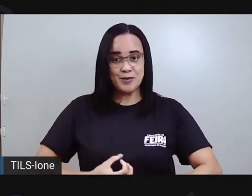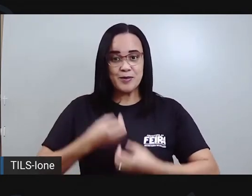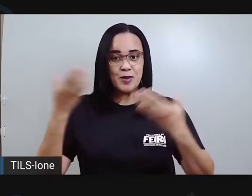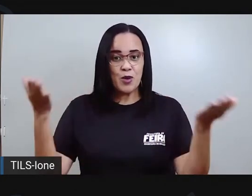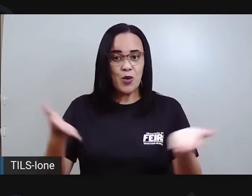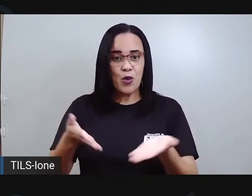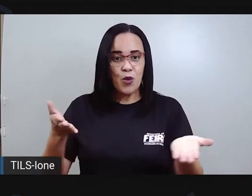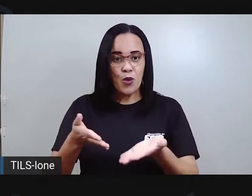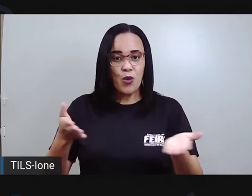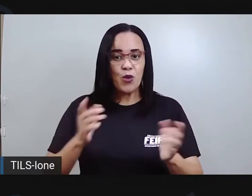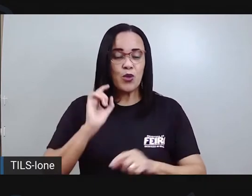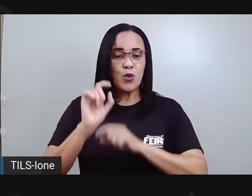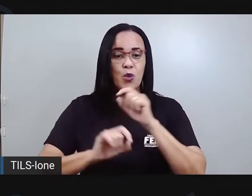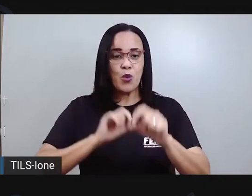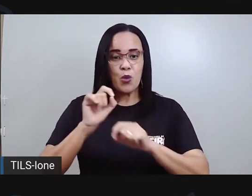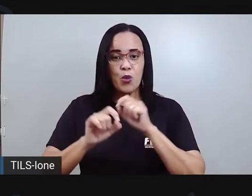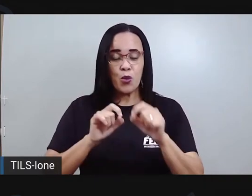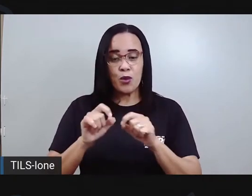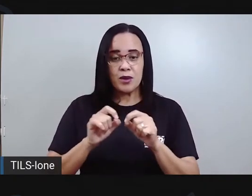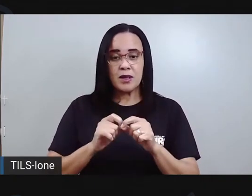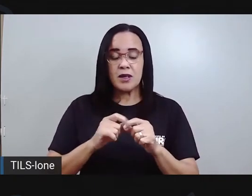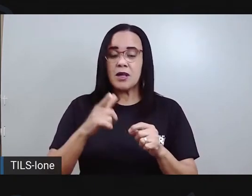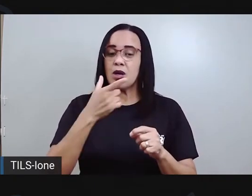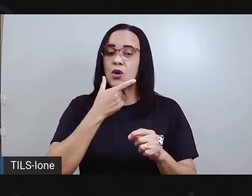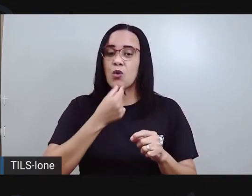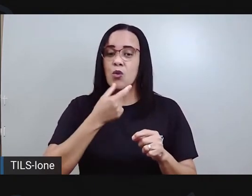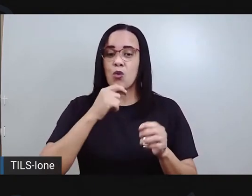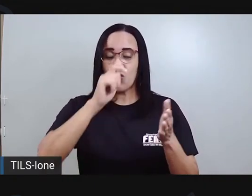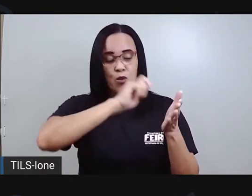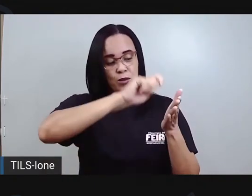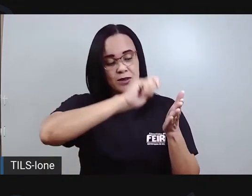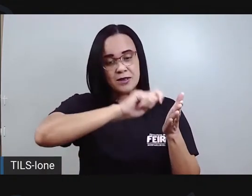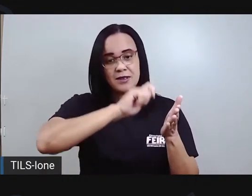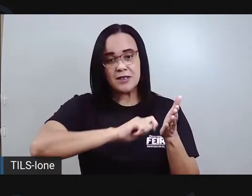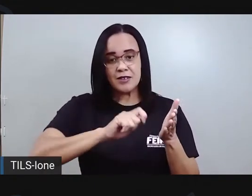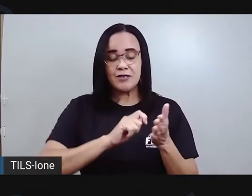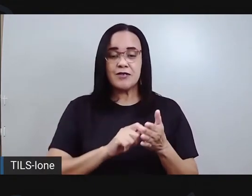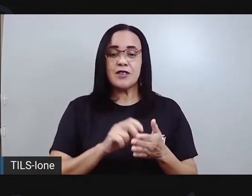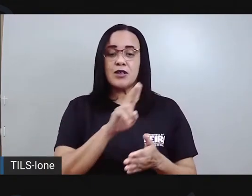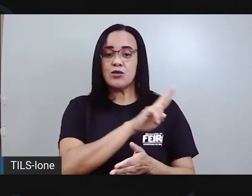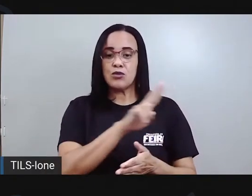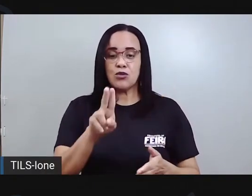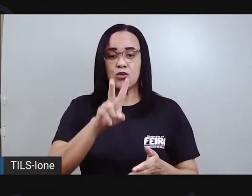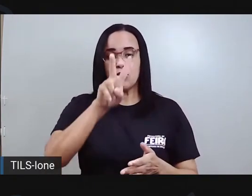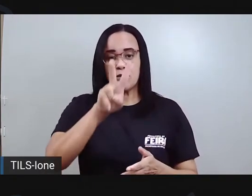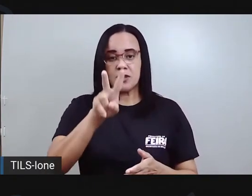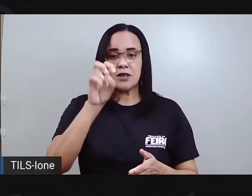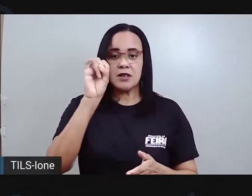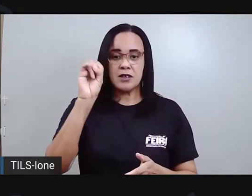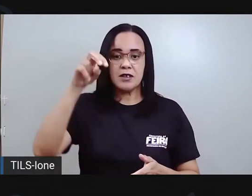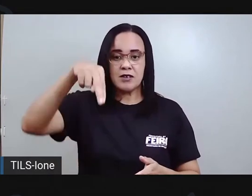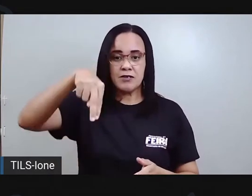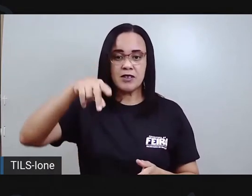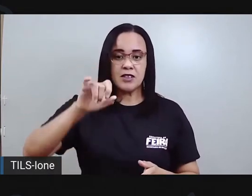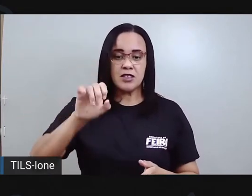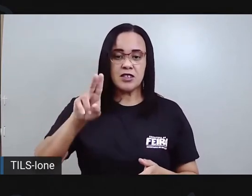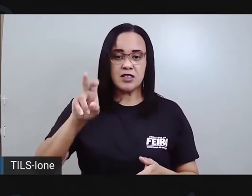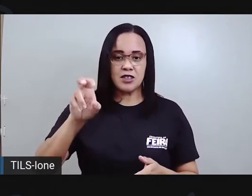de um autor chamado Vinícius de Moraes. E o nome dela é As